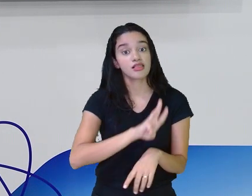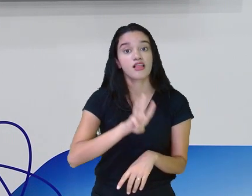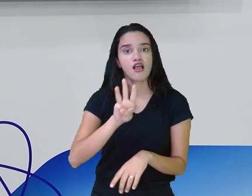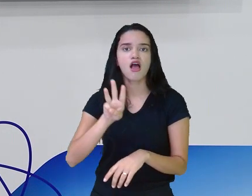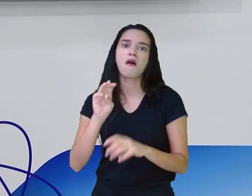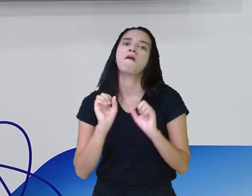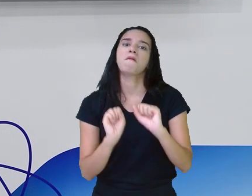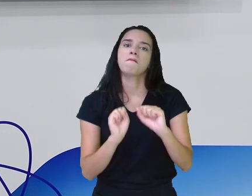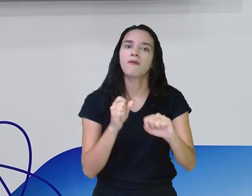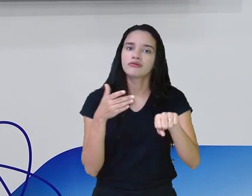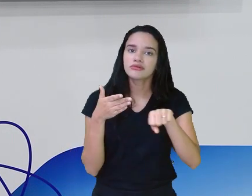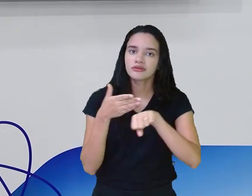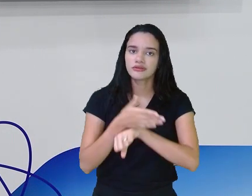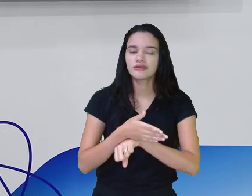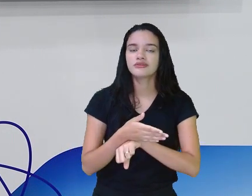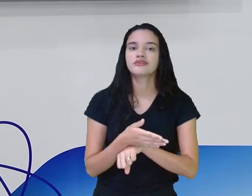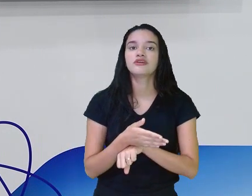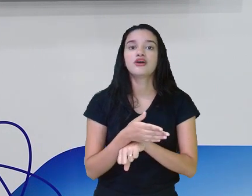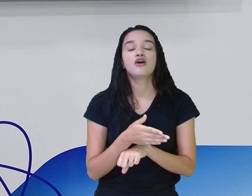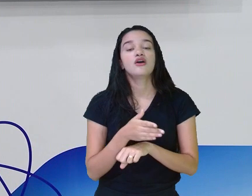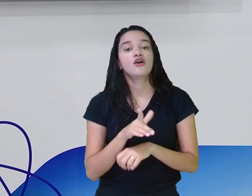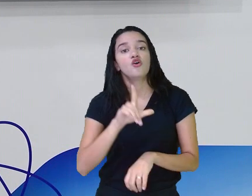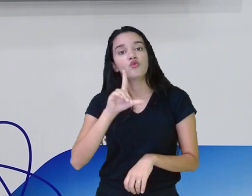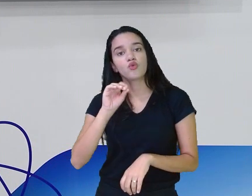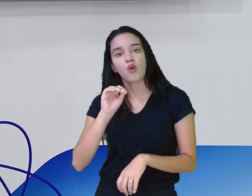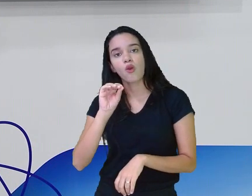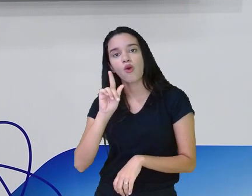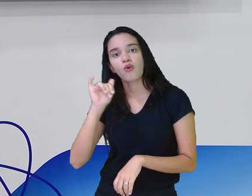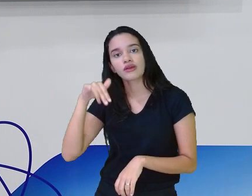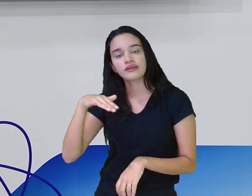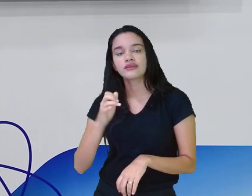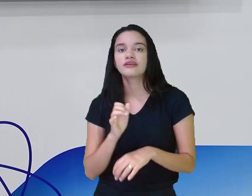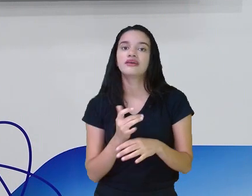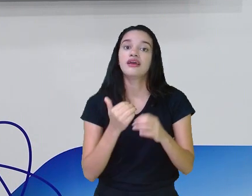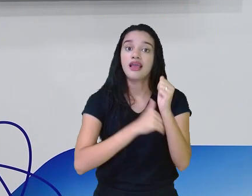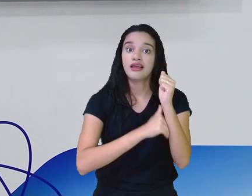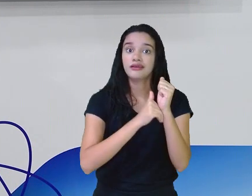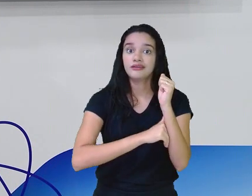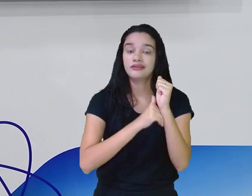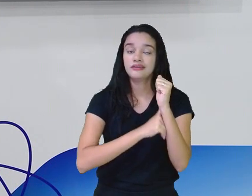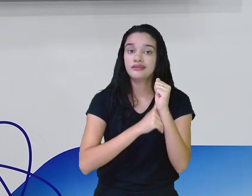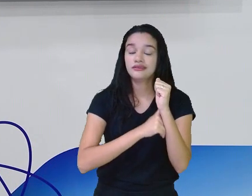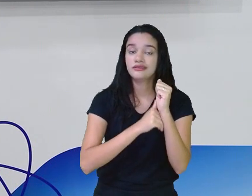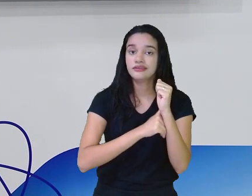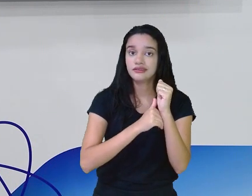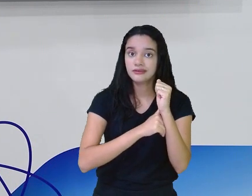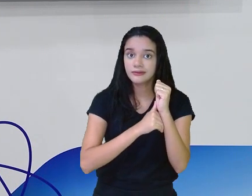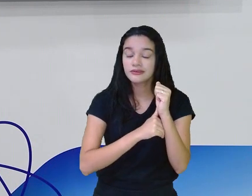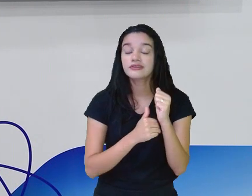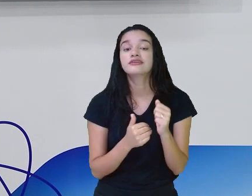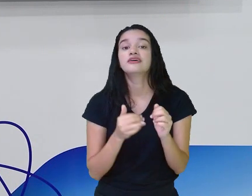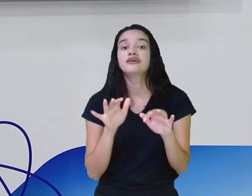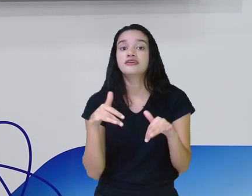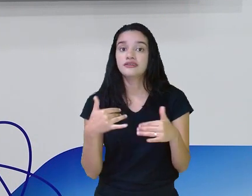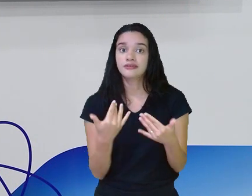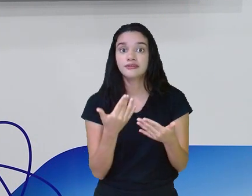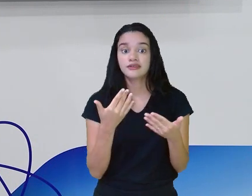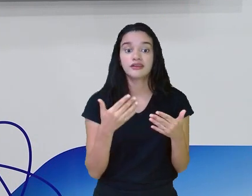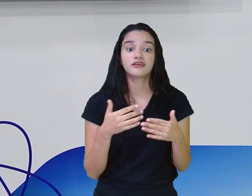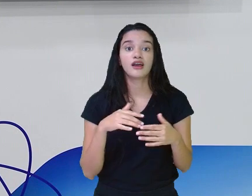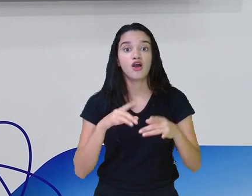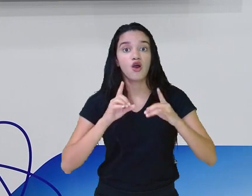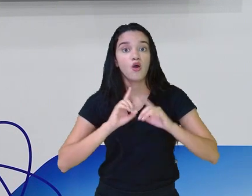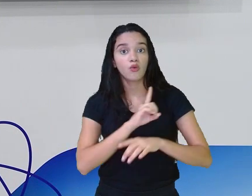você pode acessar. O teu login é a sigla REC mais a tua matrícula e você pode escrever lá